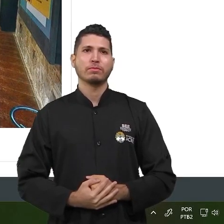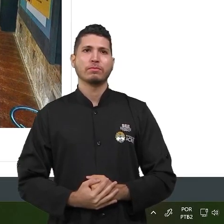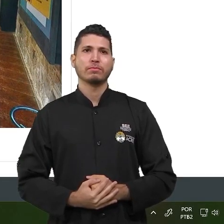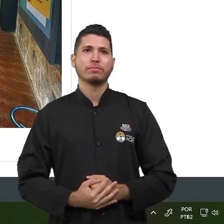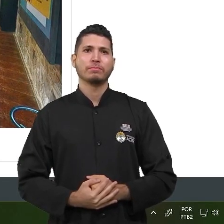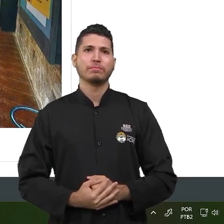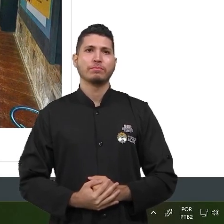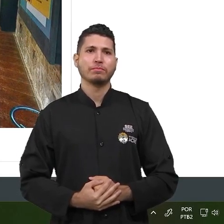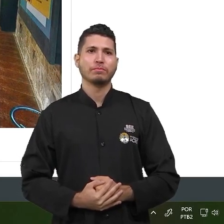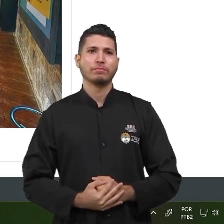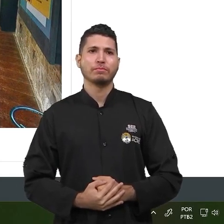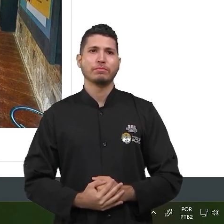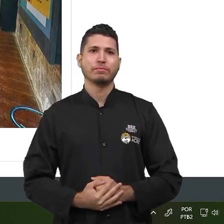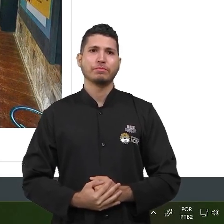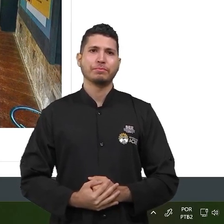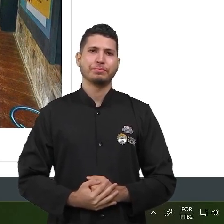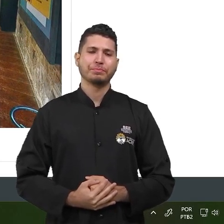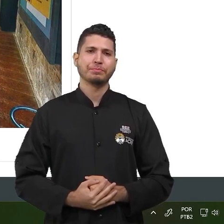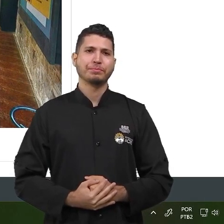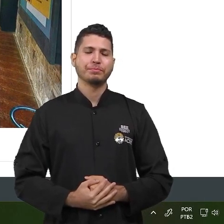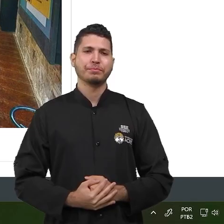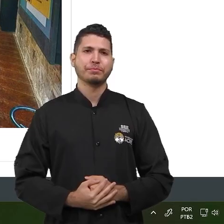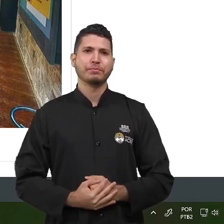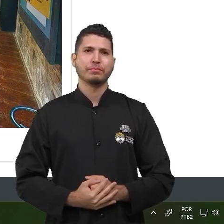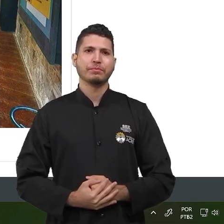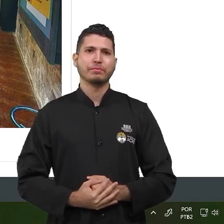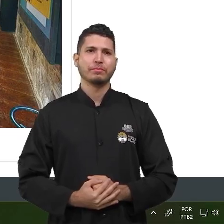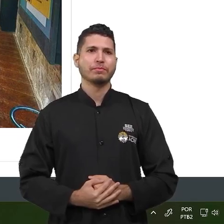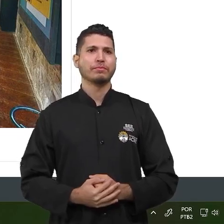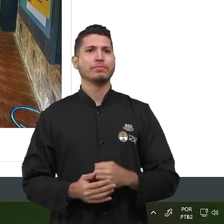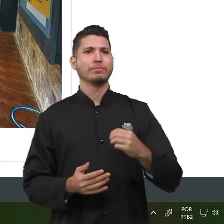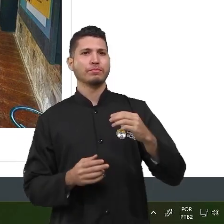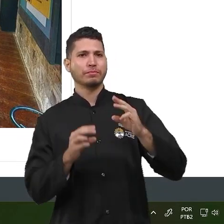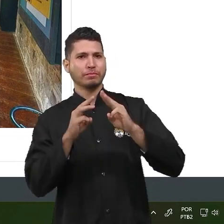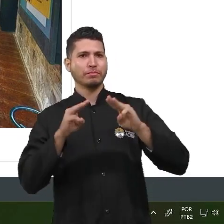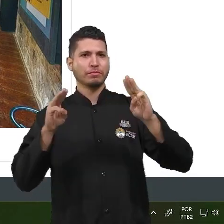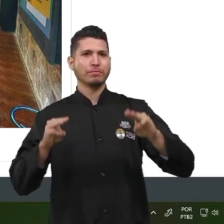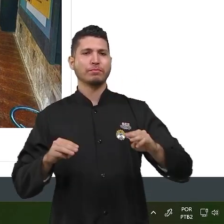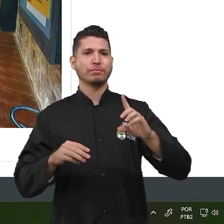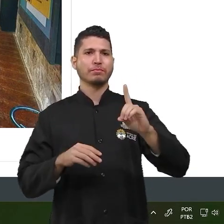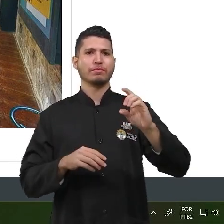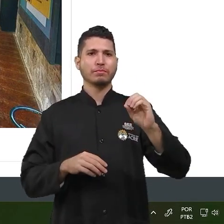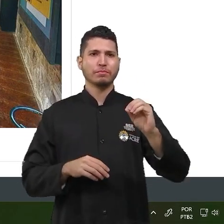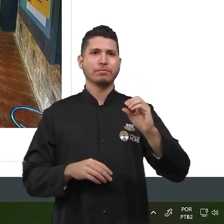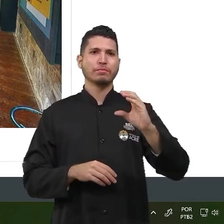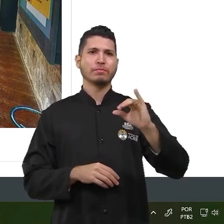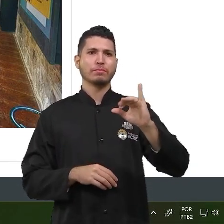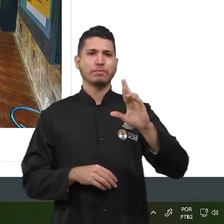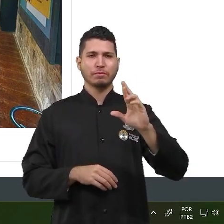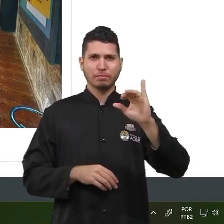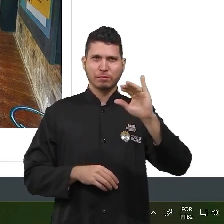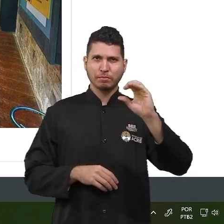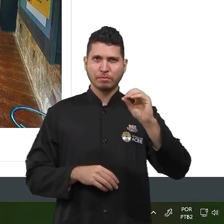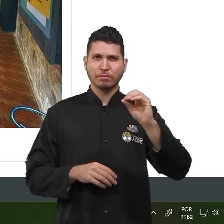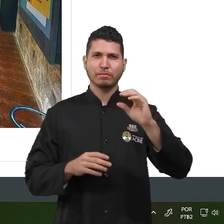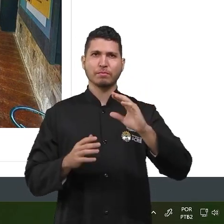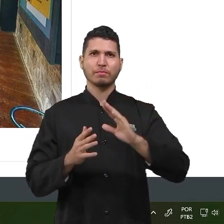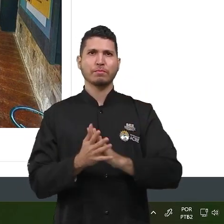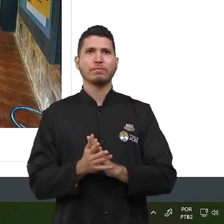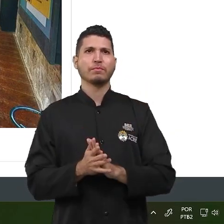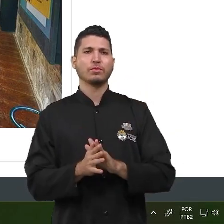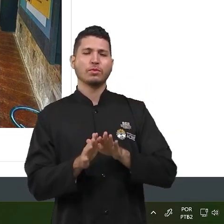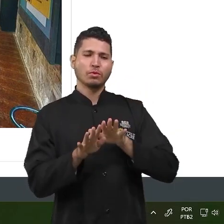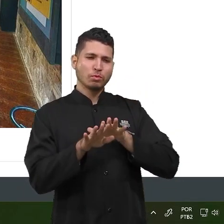estado, e Museu do Círio, que aqui é quando acontece aquele grande Círio de Nazaré no estado do Pará, aquela procissão bem